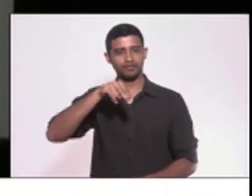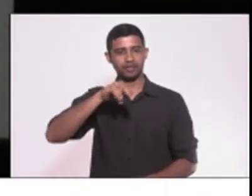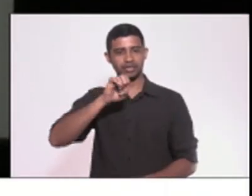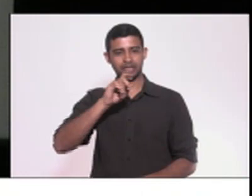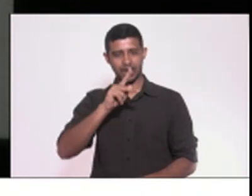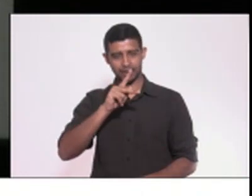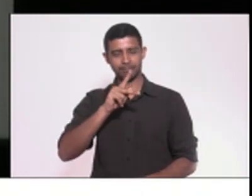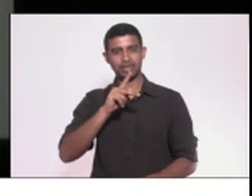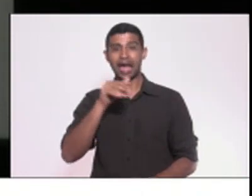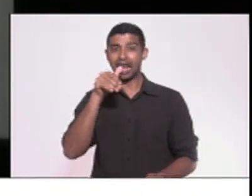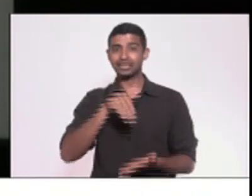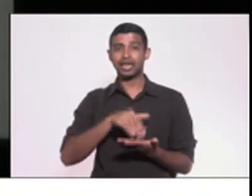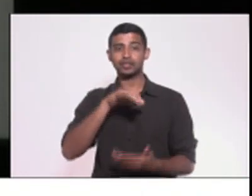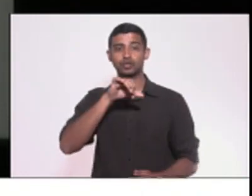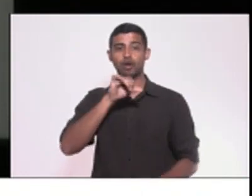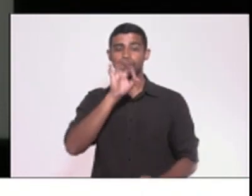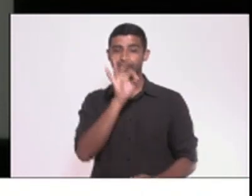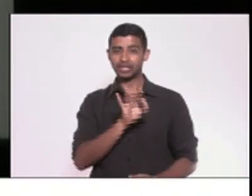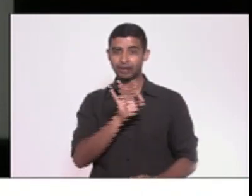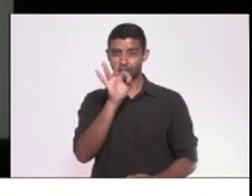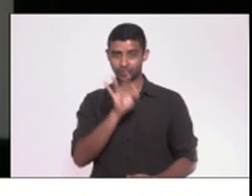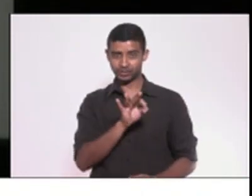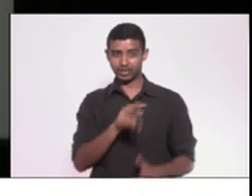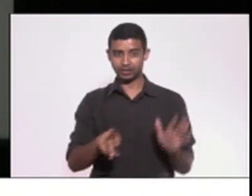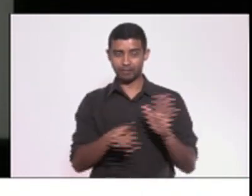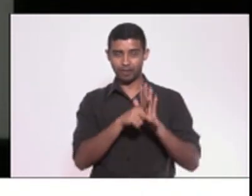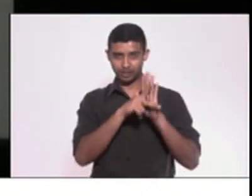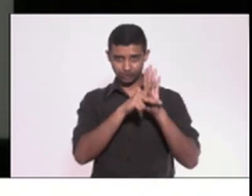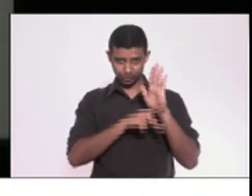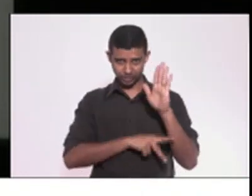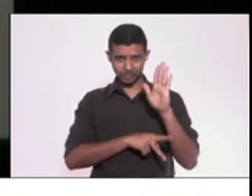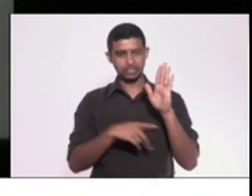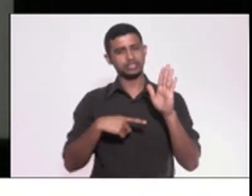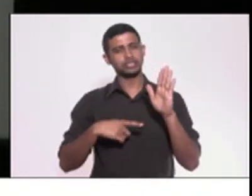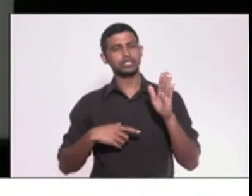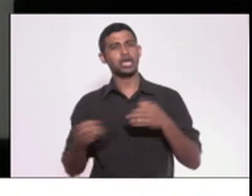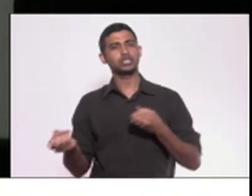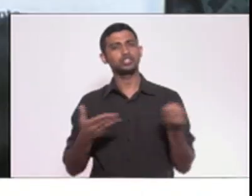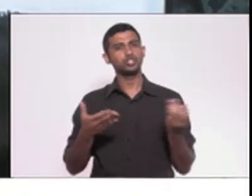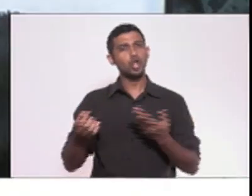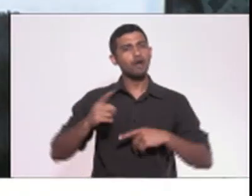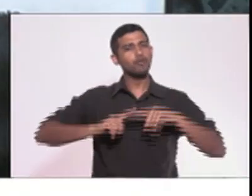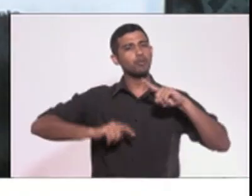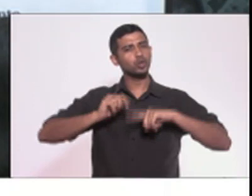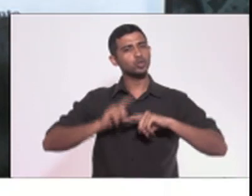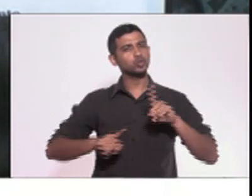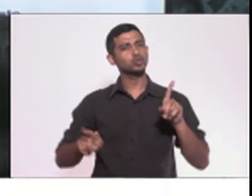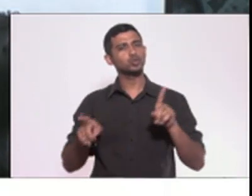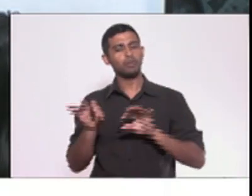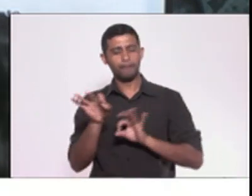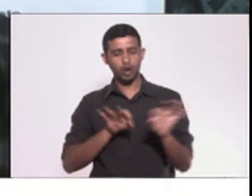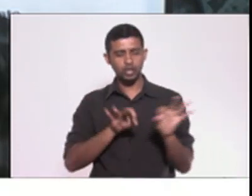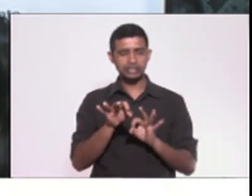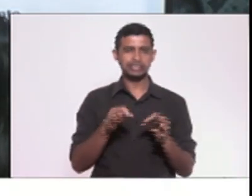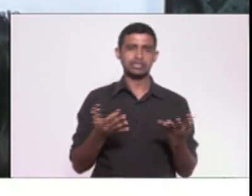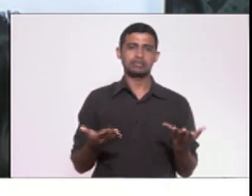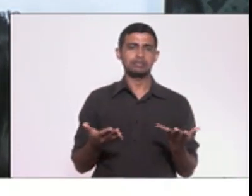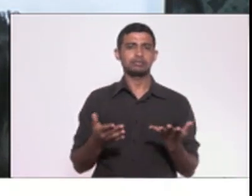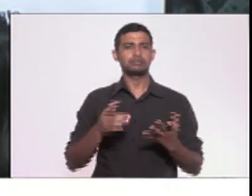né? Tudo que você possa imaginar com relação à inovação de produtos, inovação de processos,